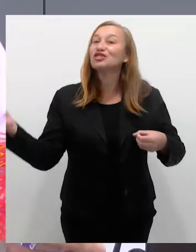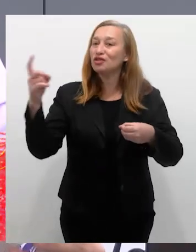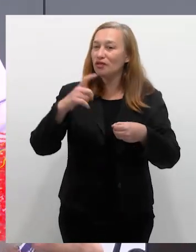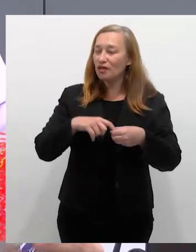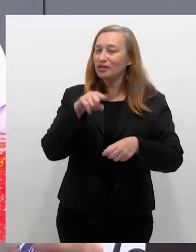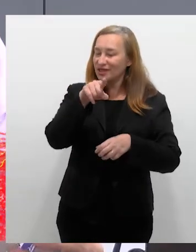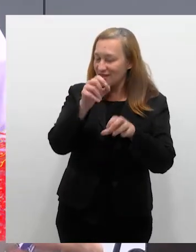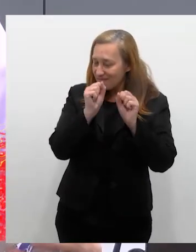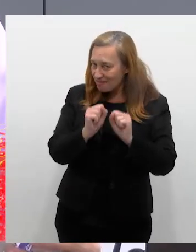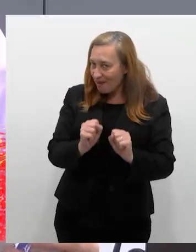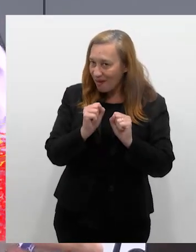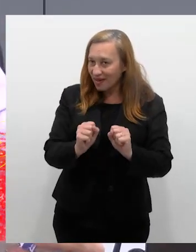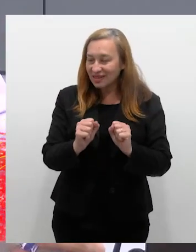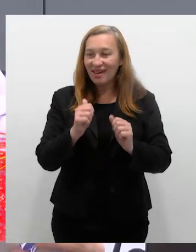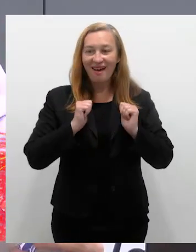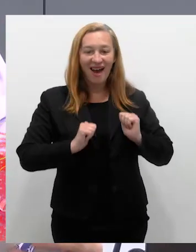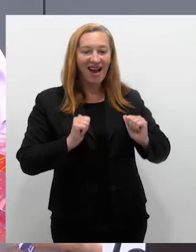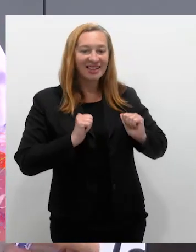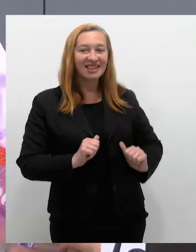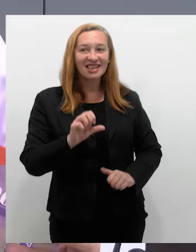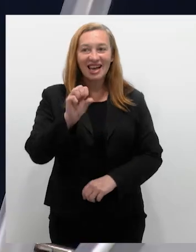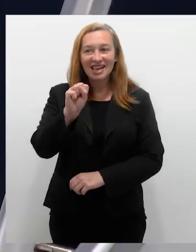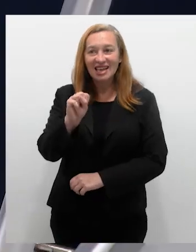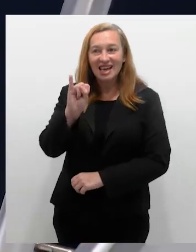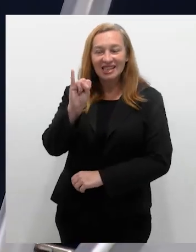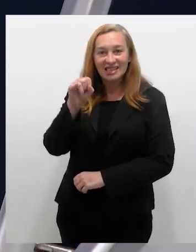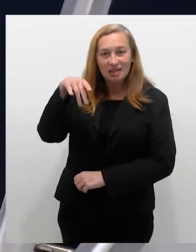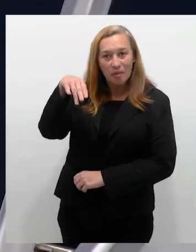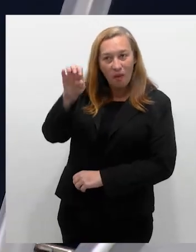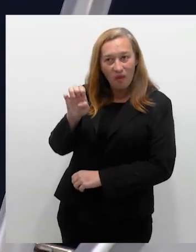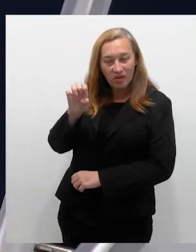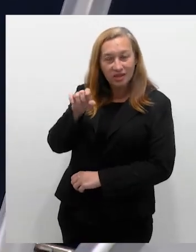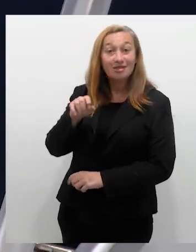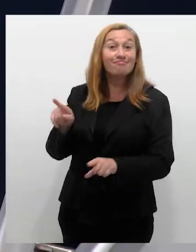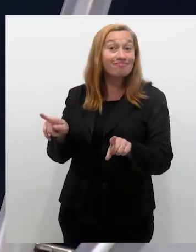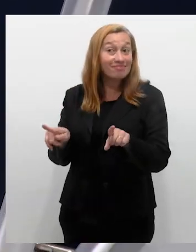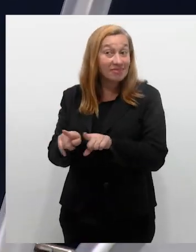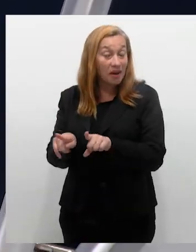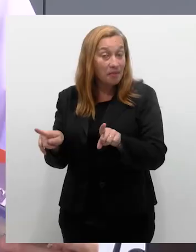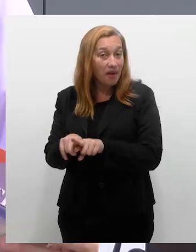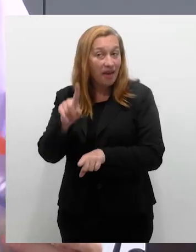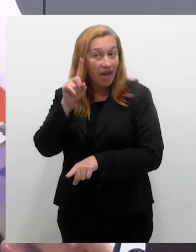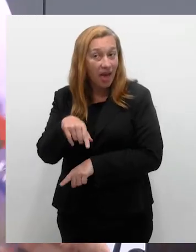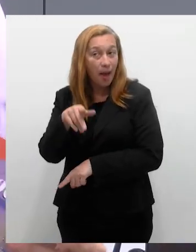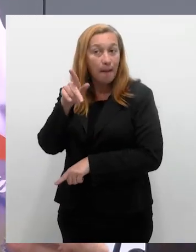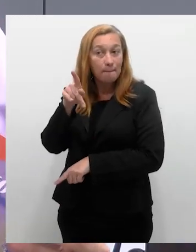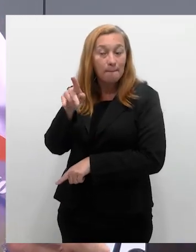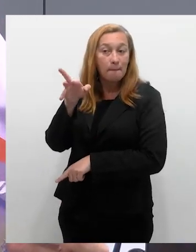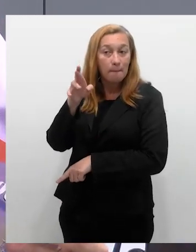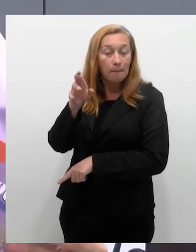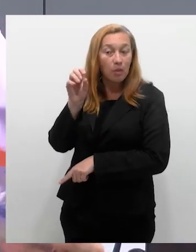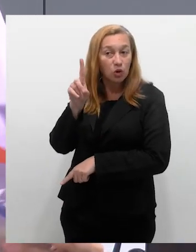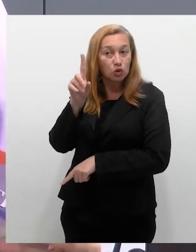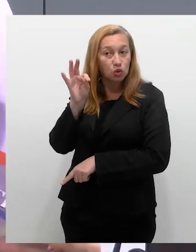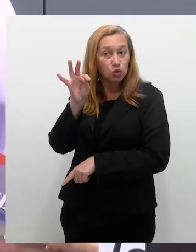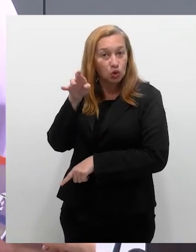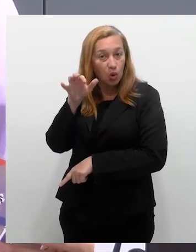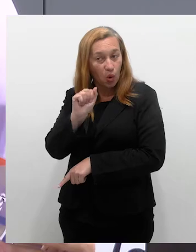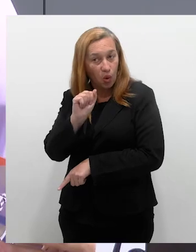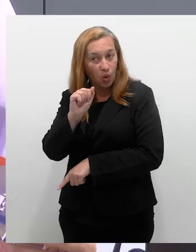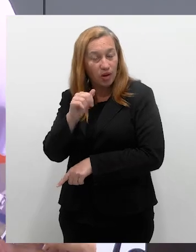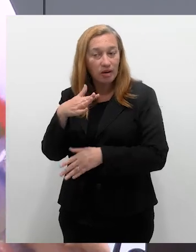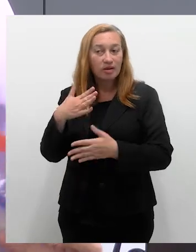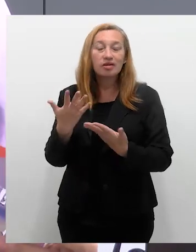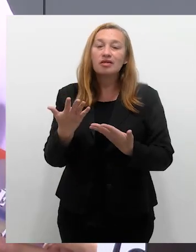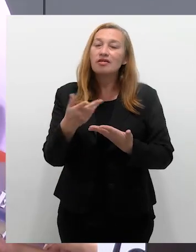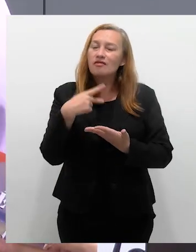De volta com Você Pode, com a atriz Simone Soares. Atriz que também é produtora de eventos, apresenta